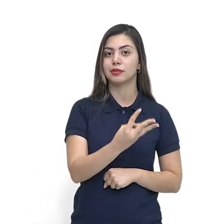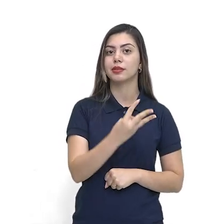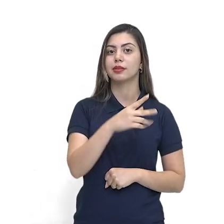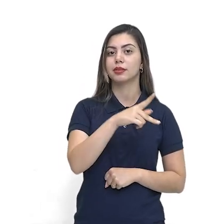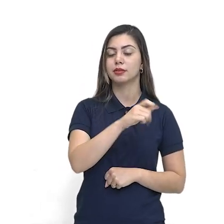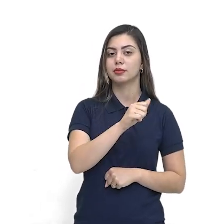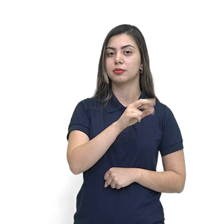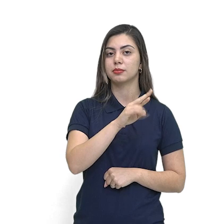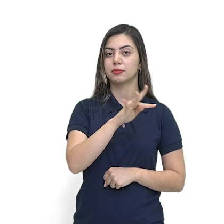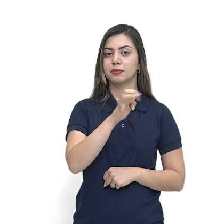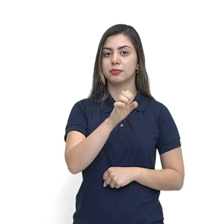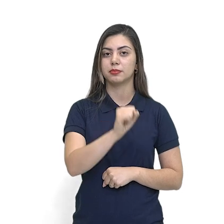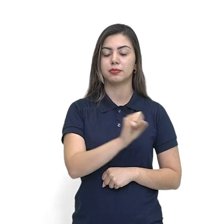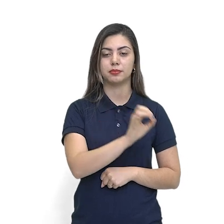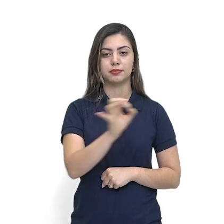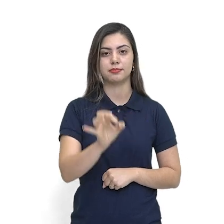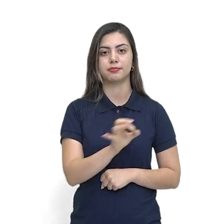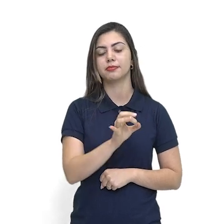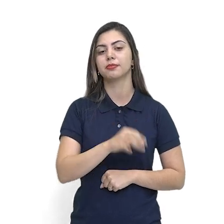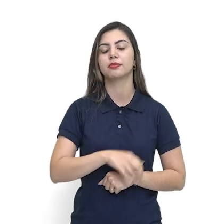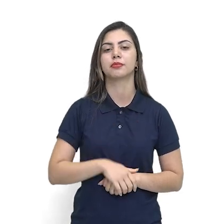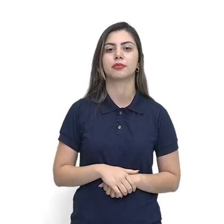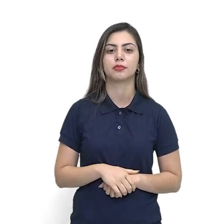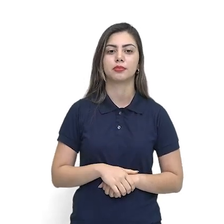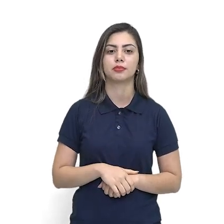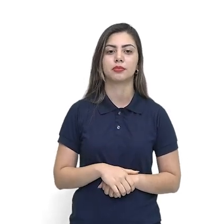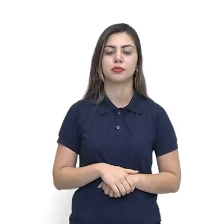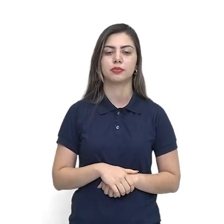3 partes, né? Então, na realidade, ó,